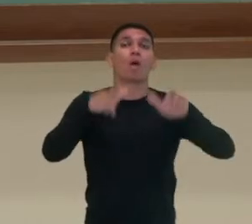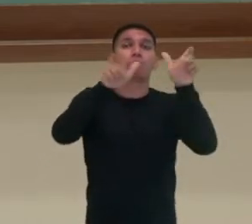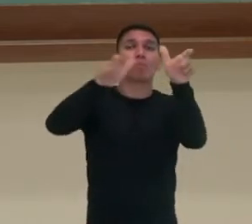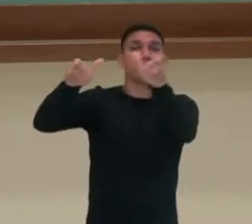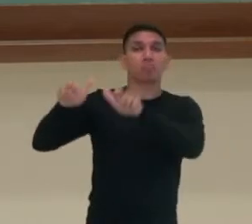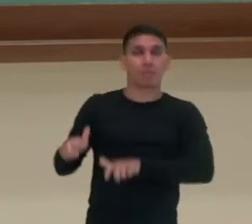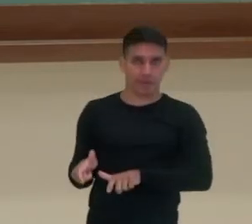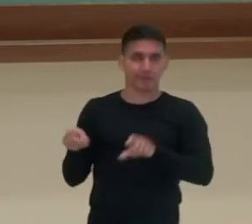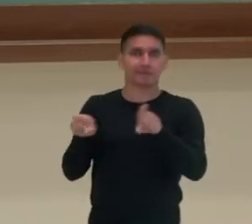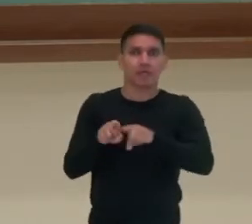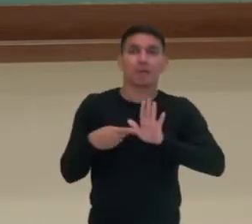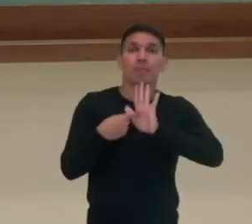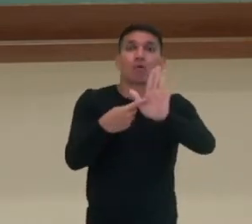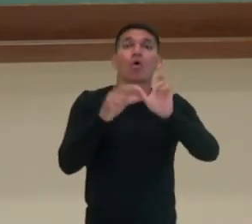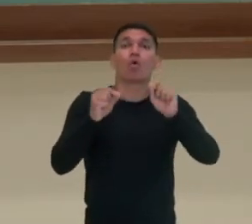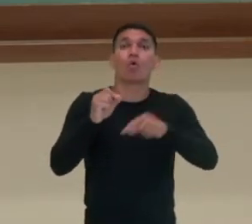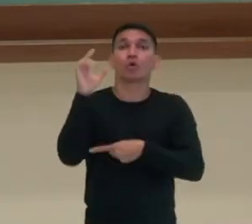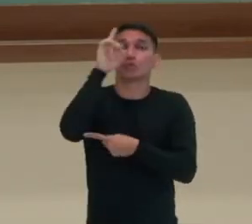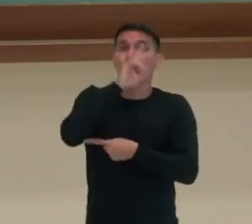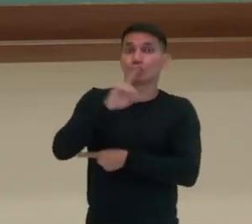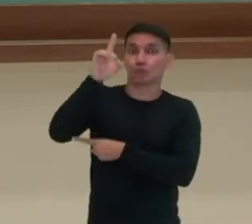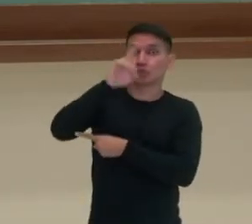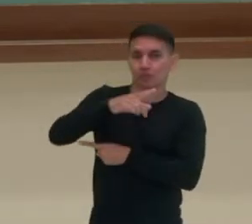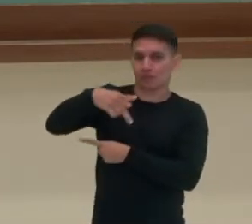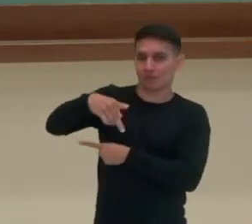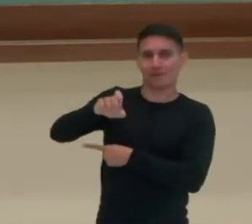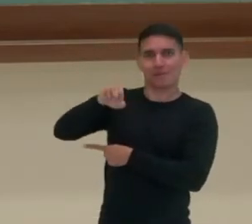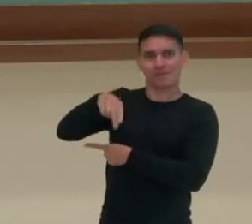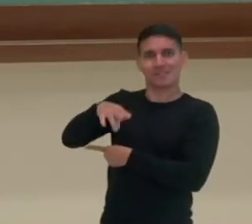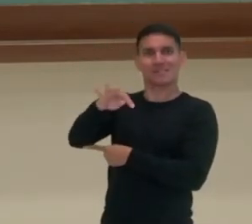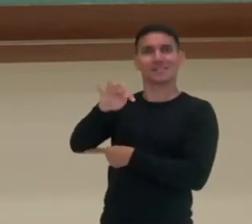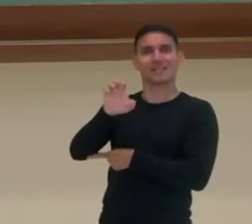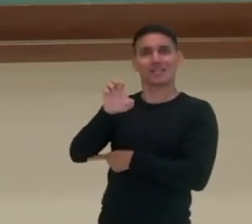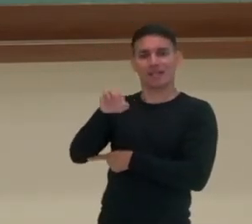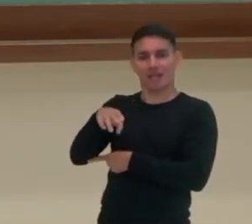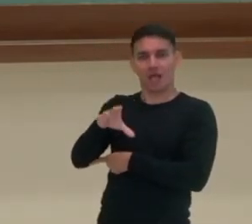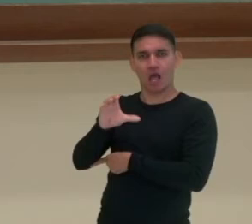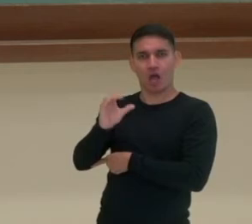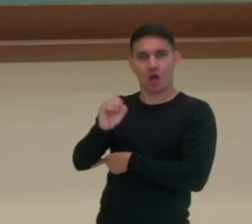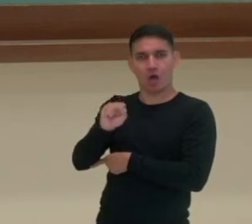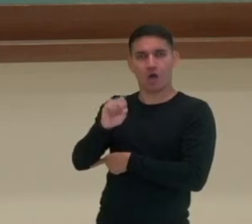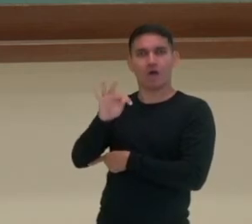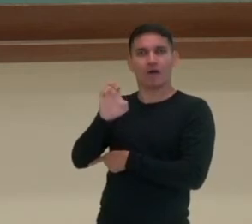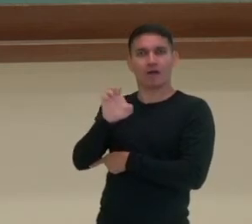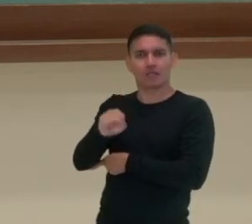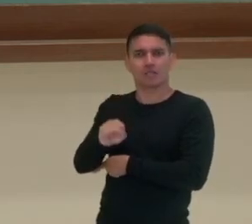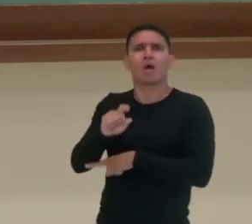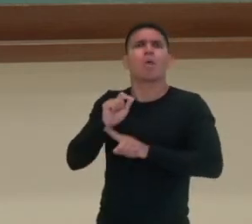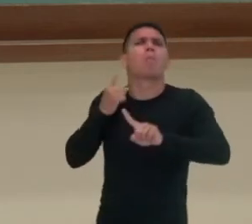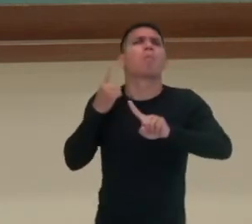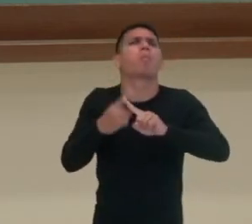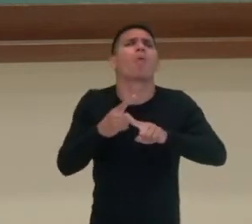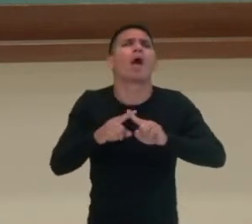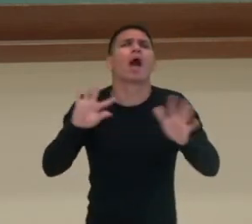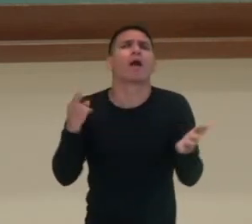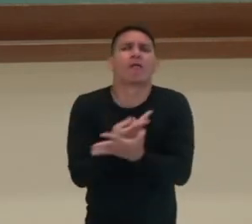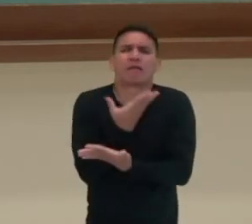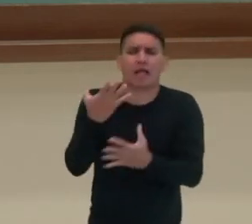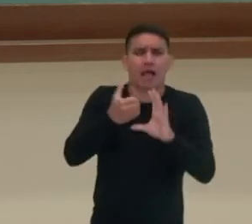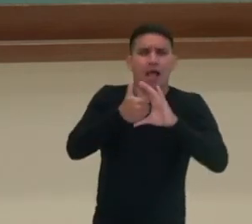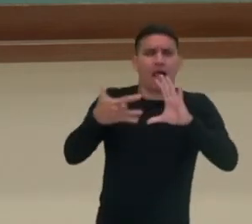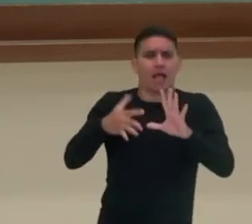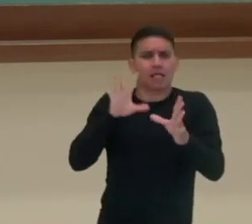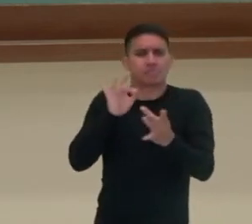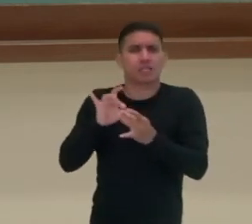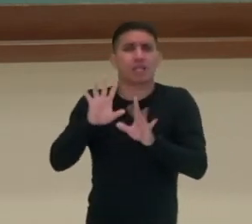e é realizada no domingo de Pentecostes. Mas por que isso se dá, essas características específicas, embora a festa é